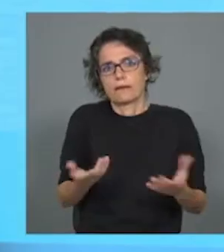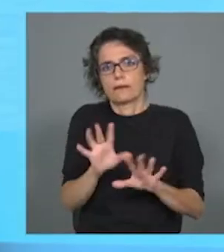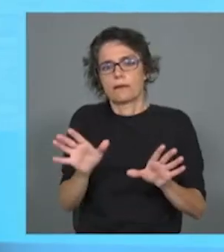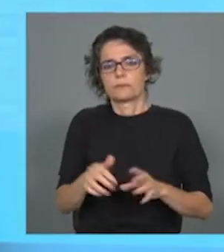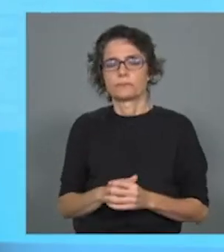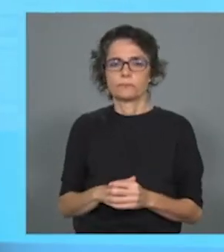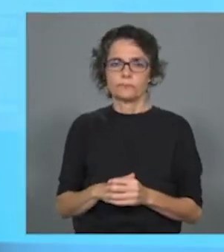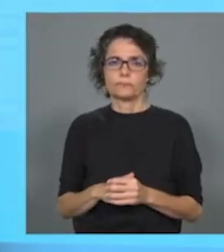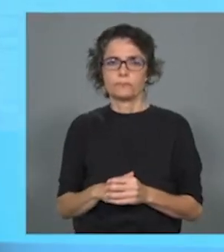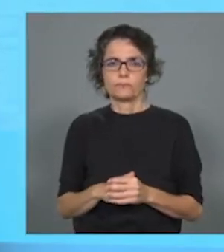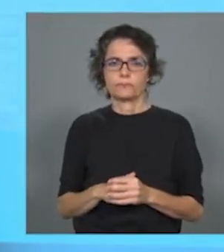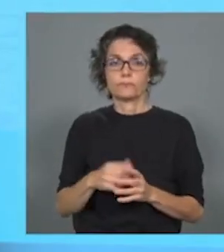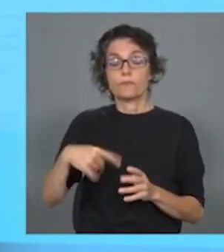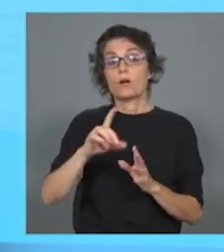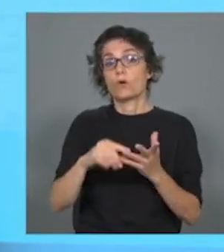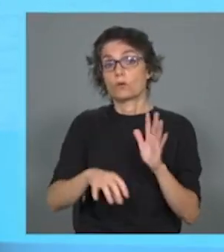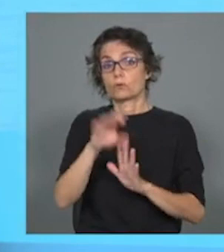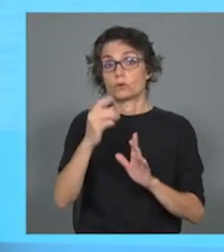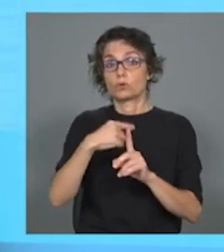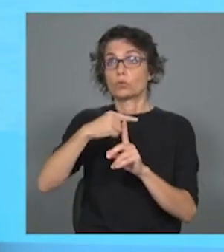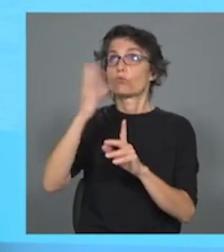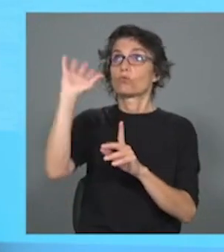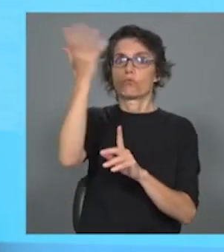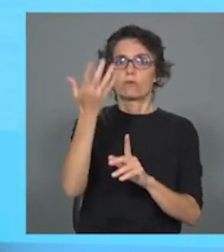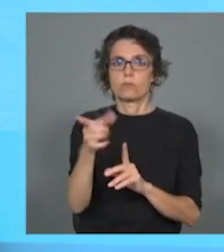que, de facto, as condições climatéricas